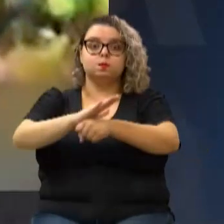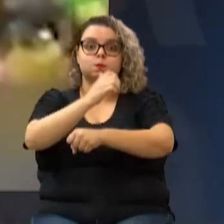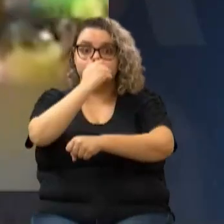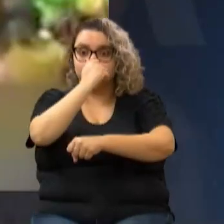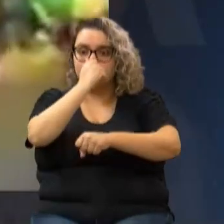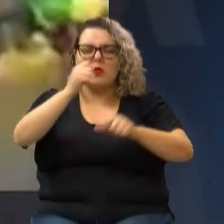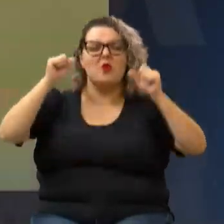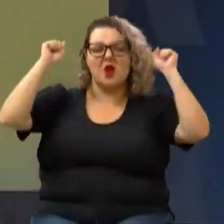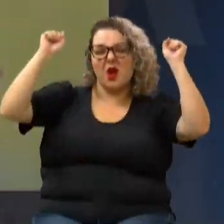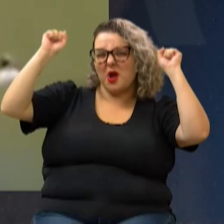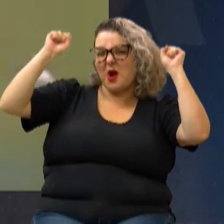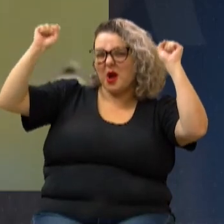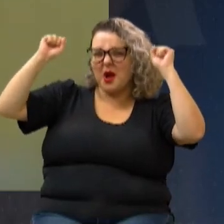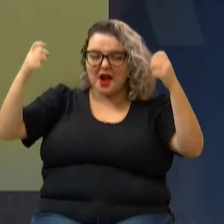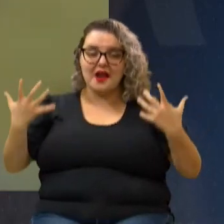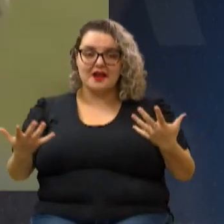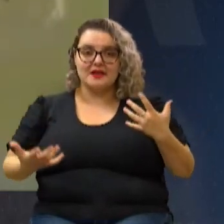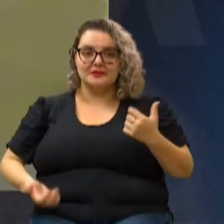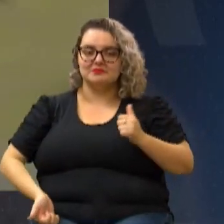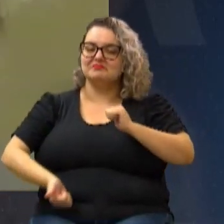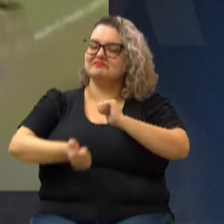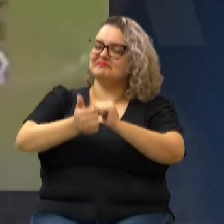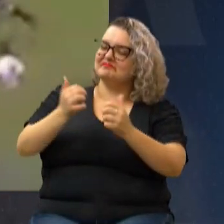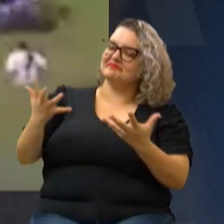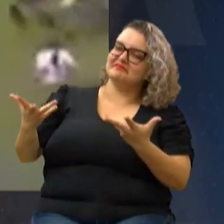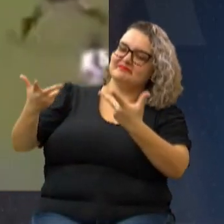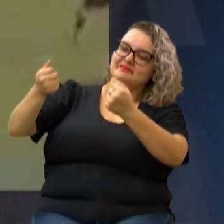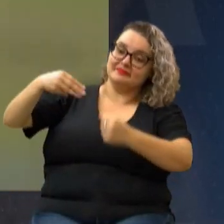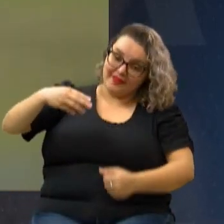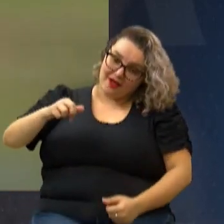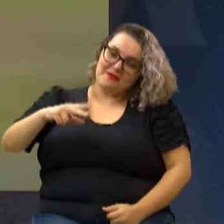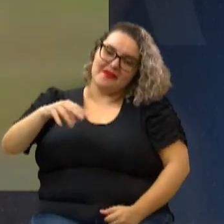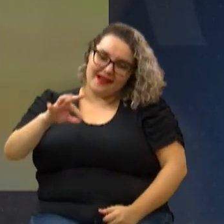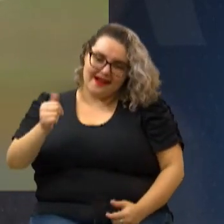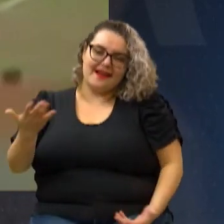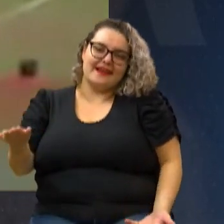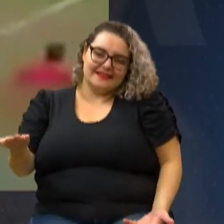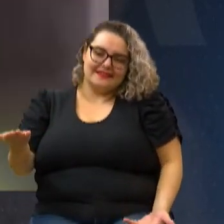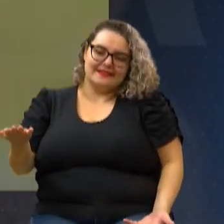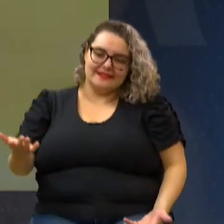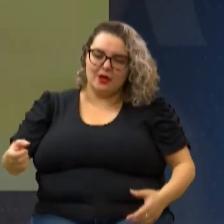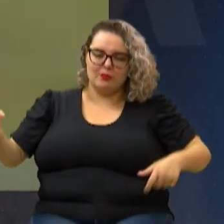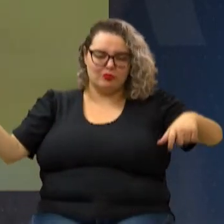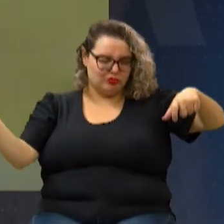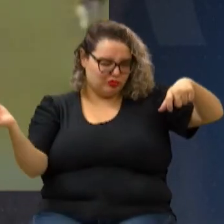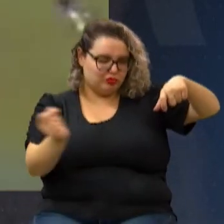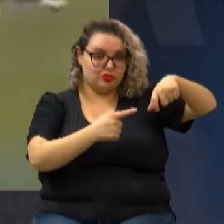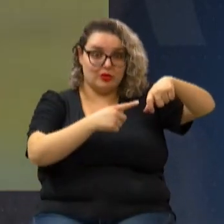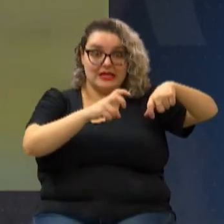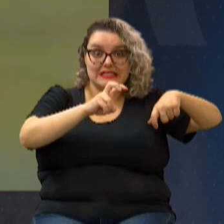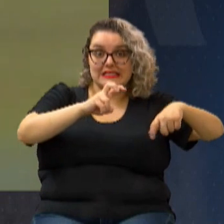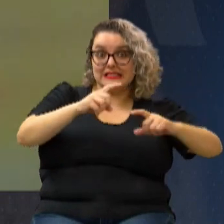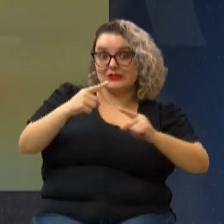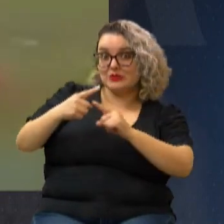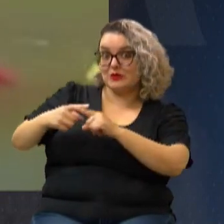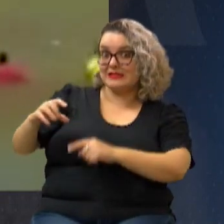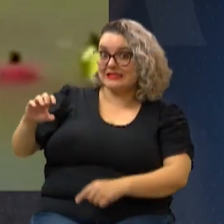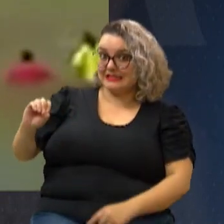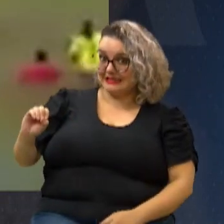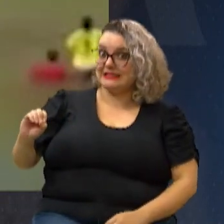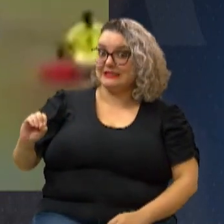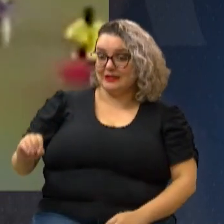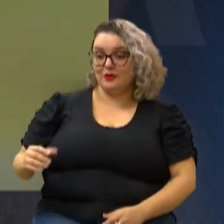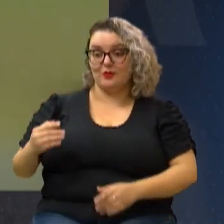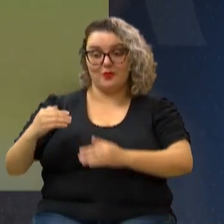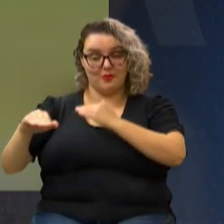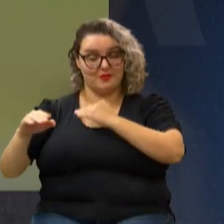estava lotado e a galera fez a festa. O show foi dela, da Marta, né? E que goleada, 5-0